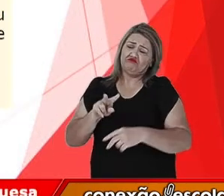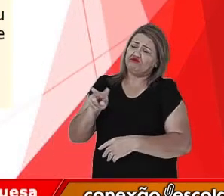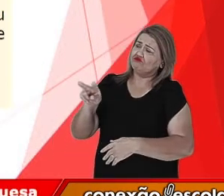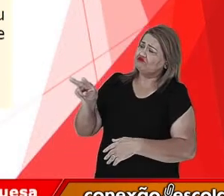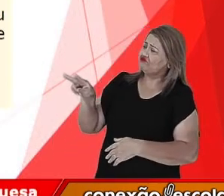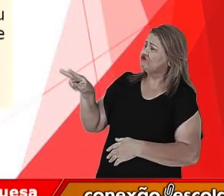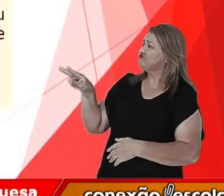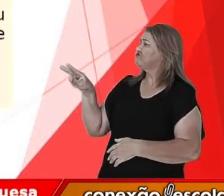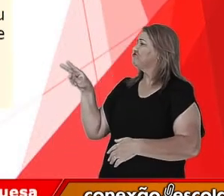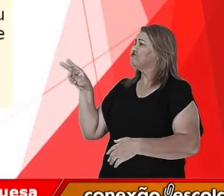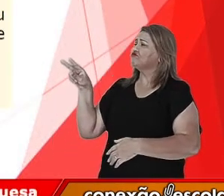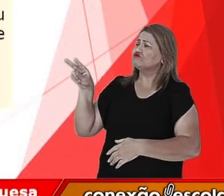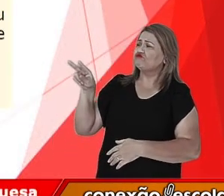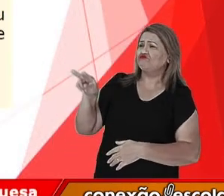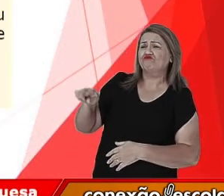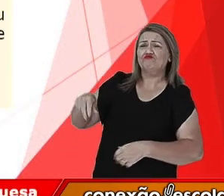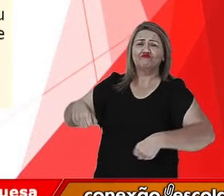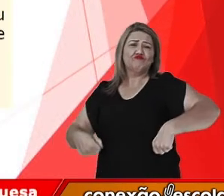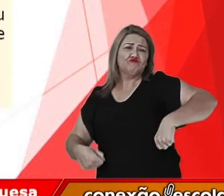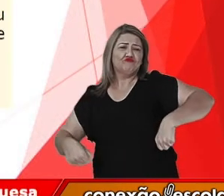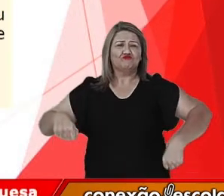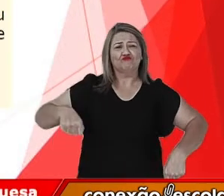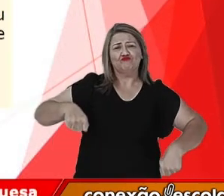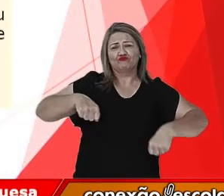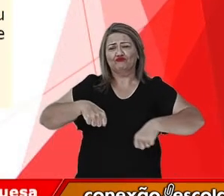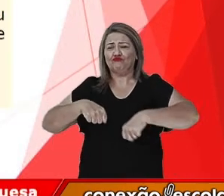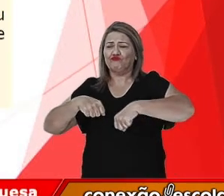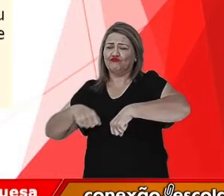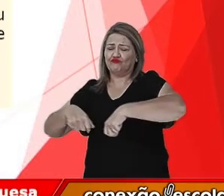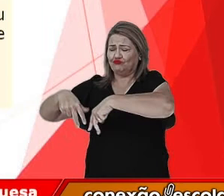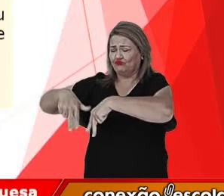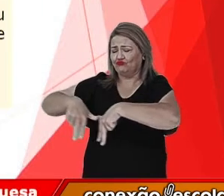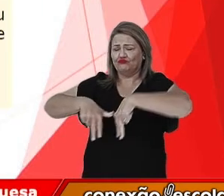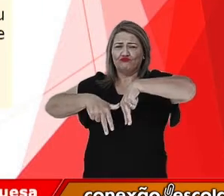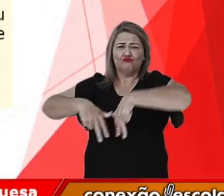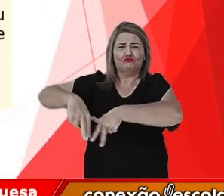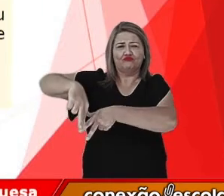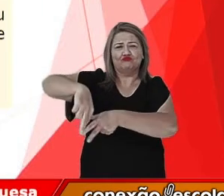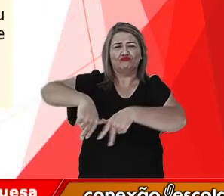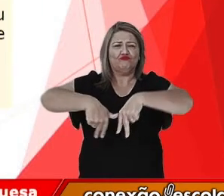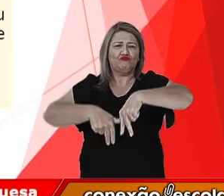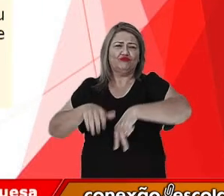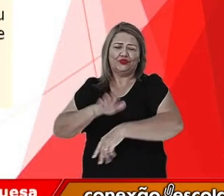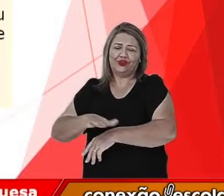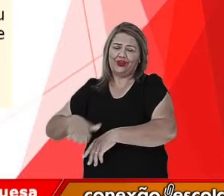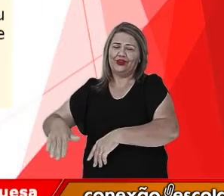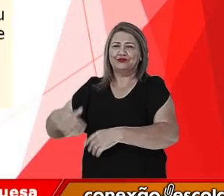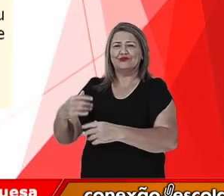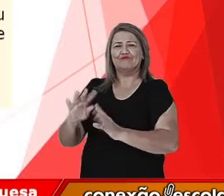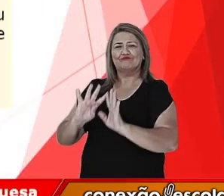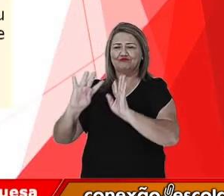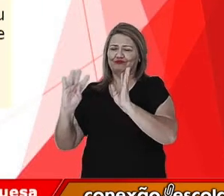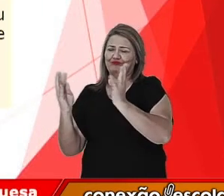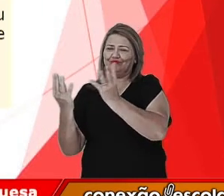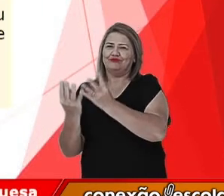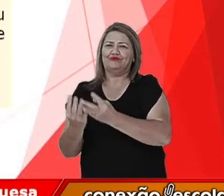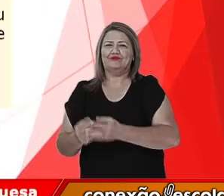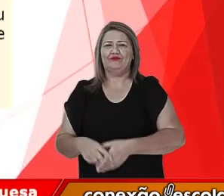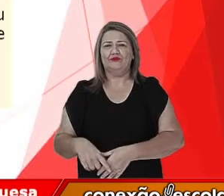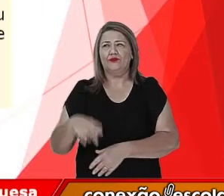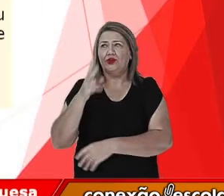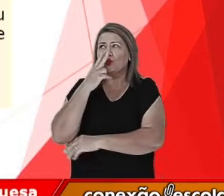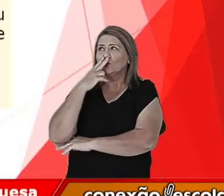crianças rodando na sua ciranda. Ela tragou lentamente, soprou a fumaça na cara do